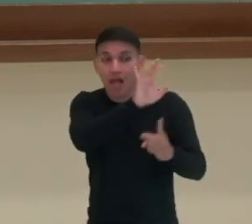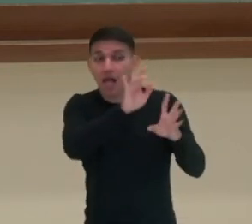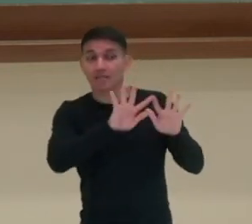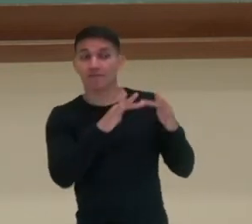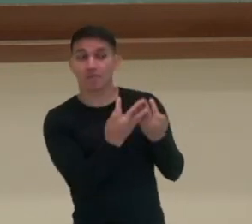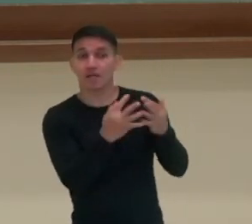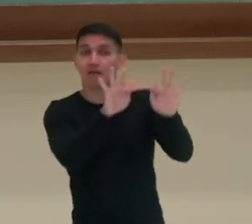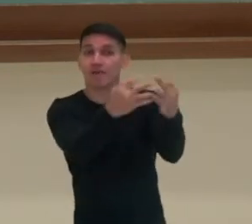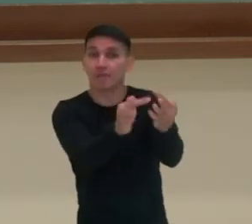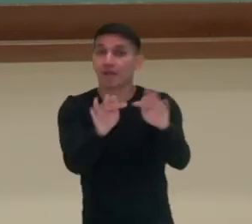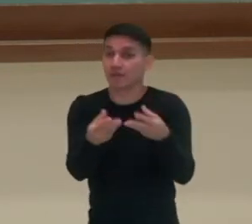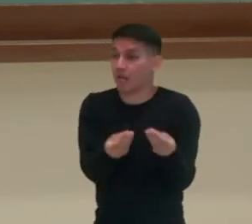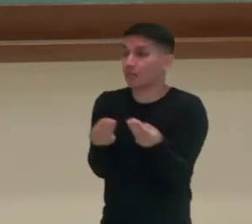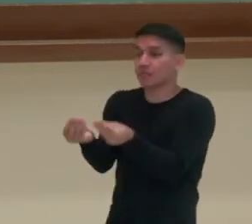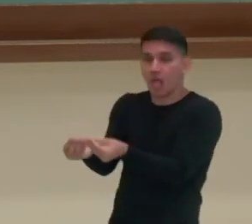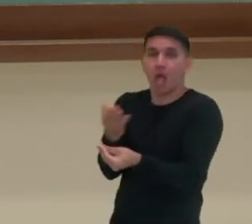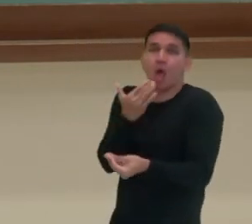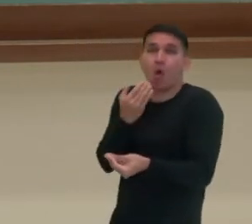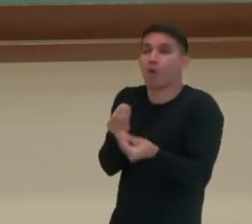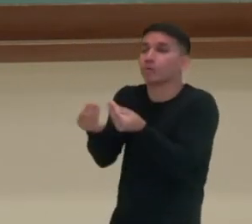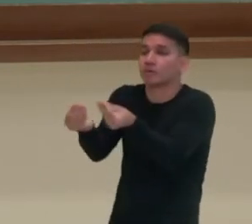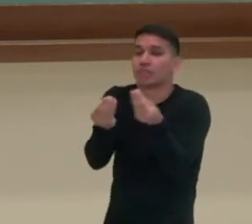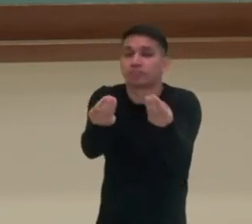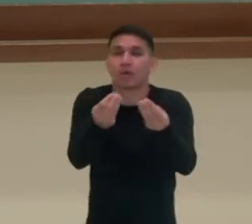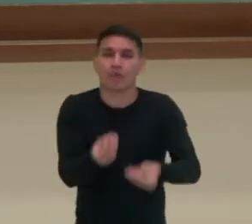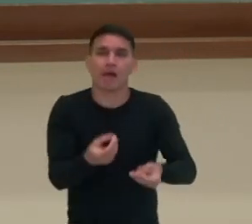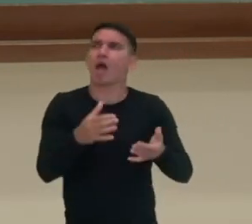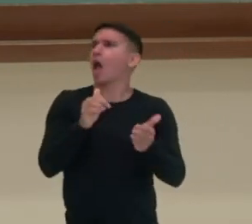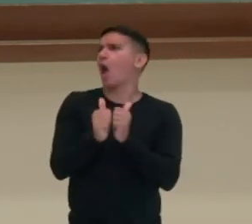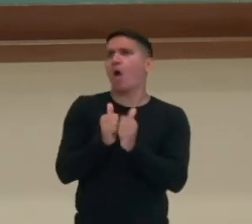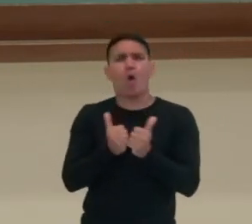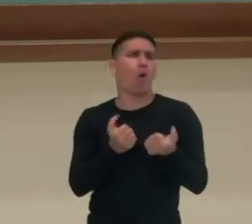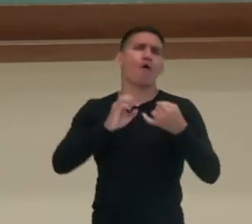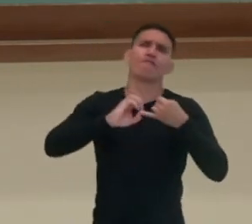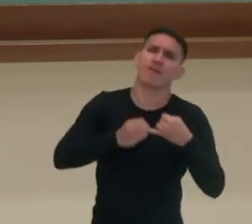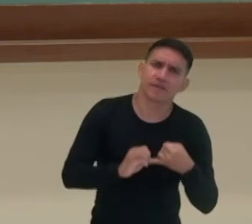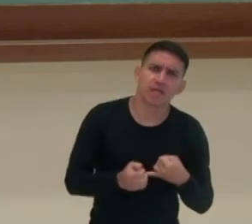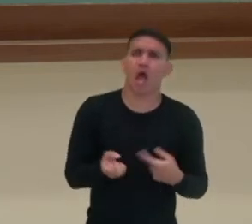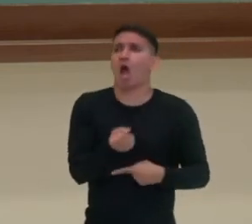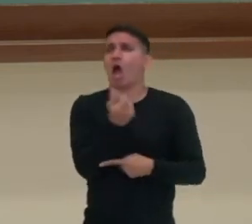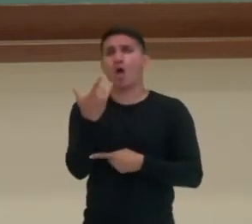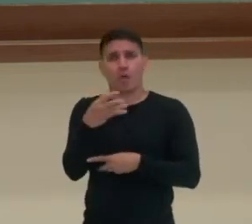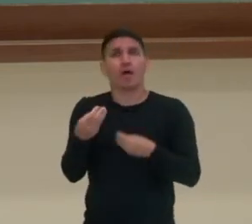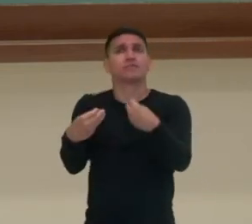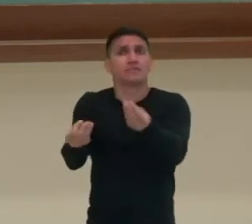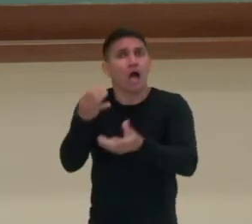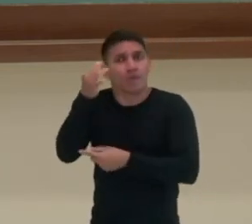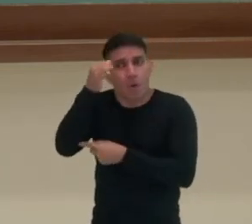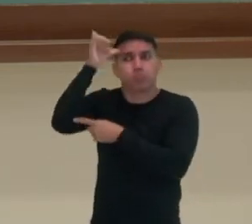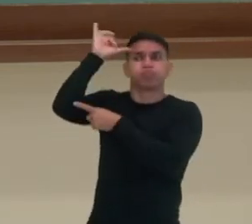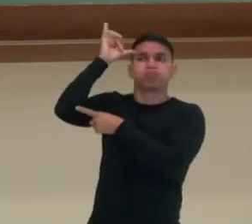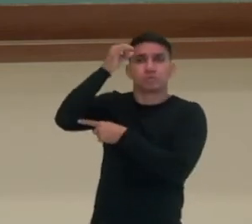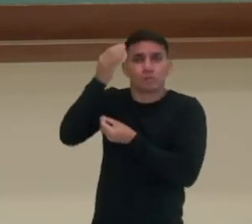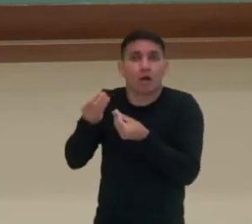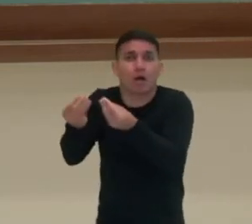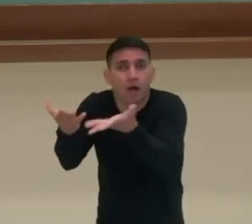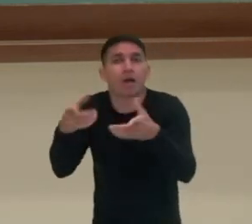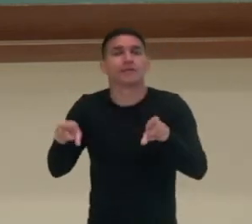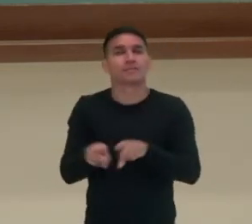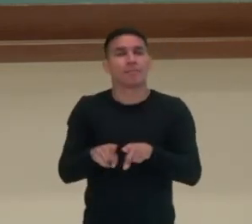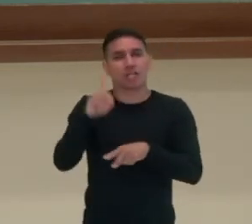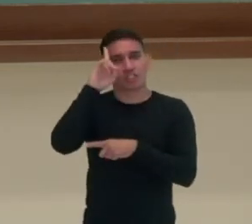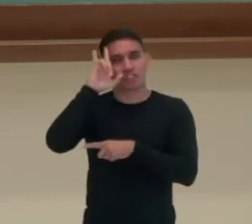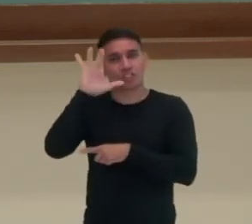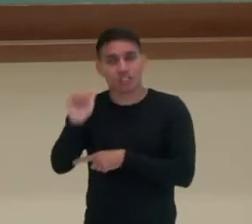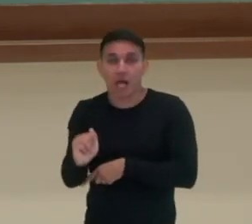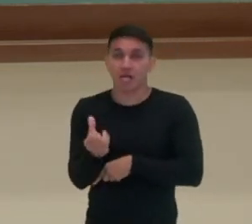desse um prato, desse um alimento, sabe? Arroz, feijão, tinha gente que dava até gado, e no dia 6 de janeiro